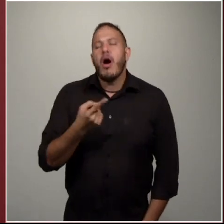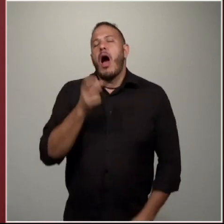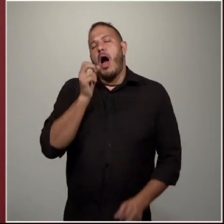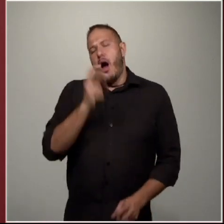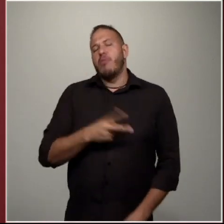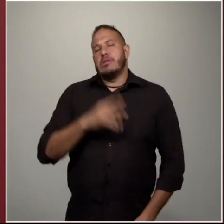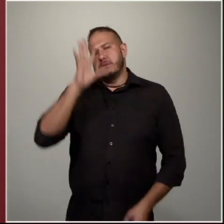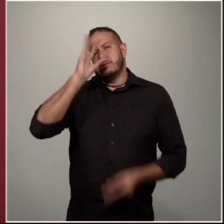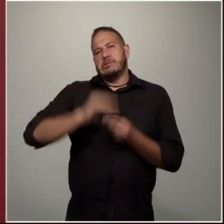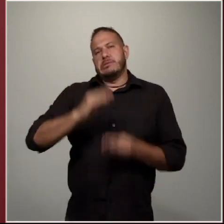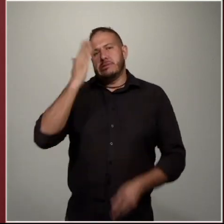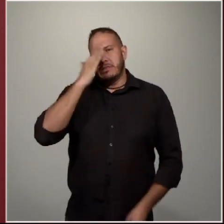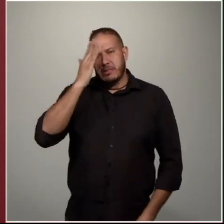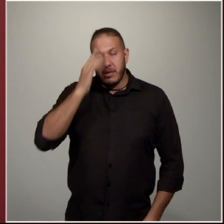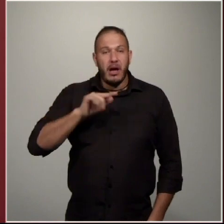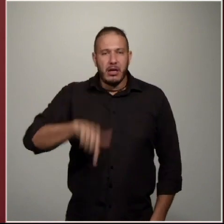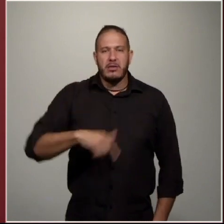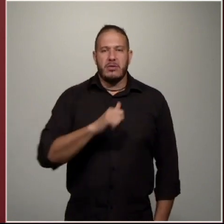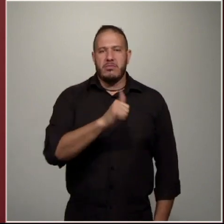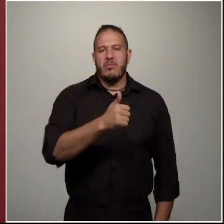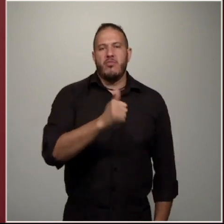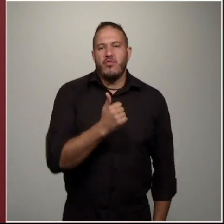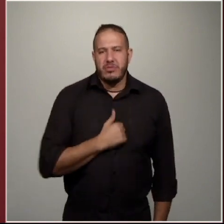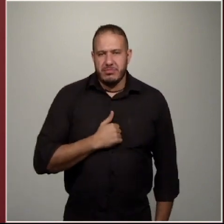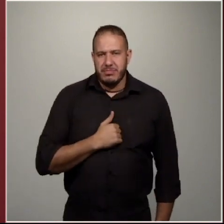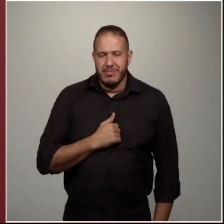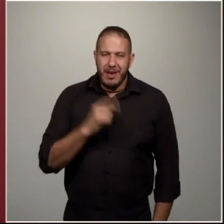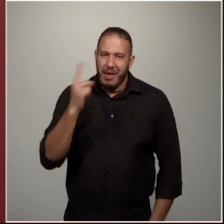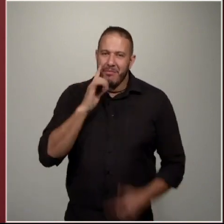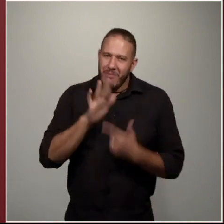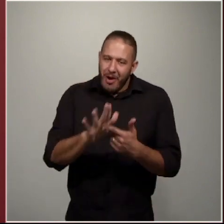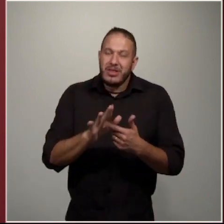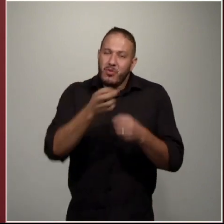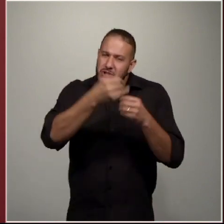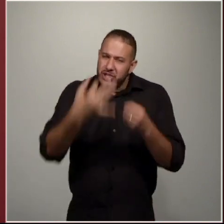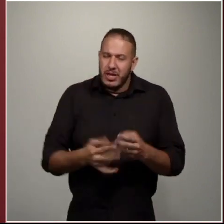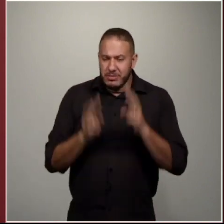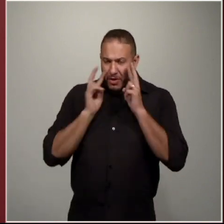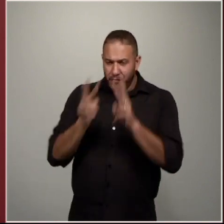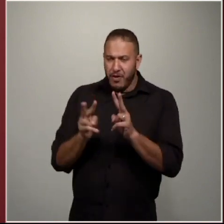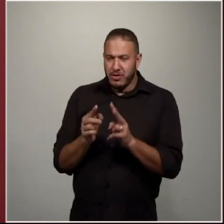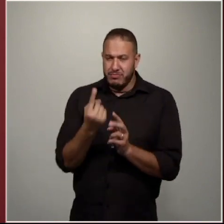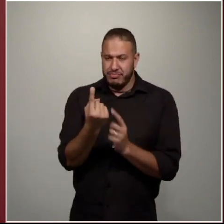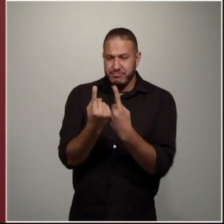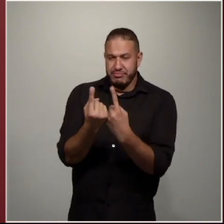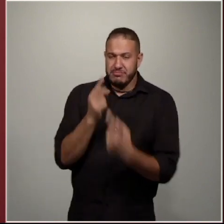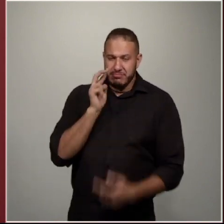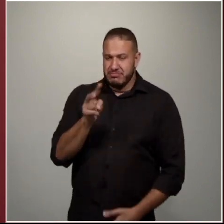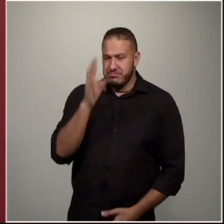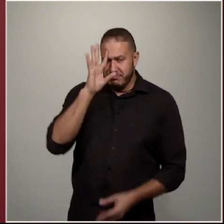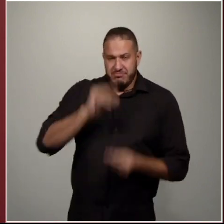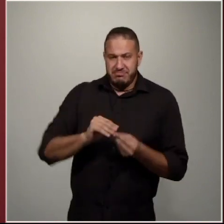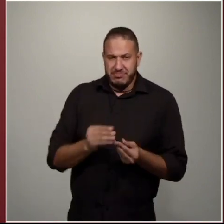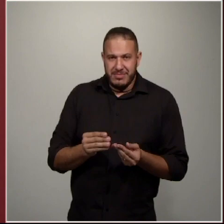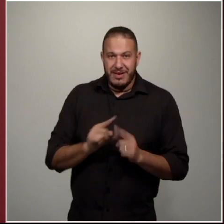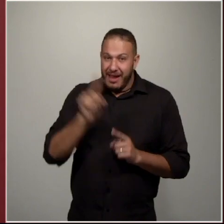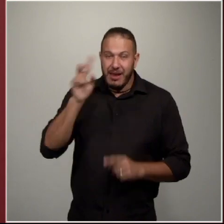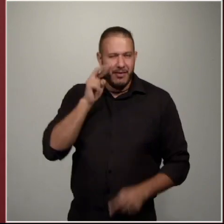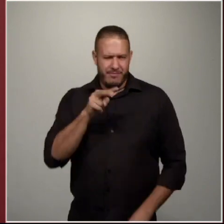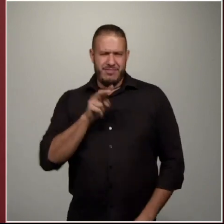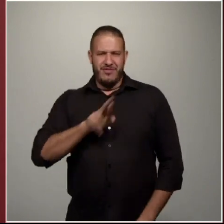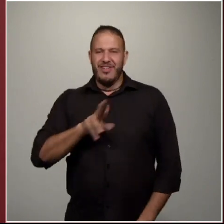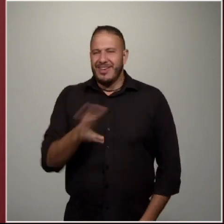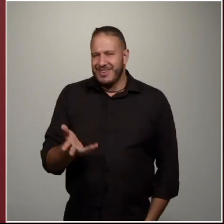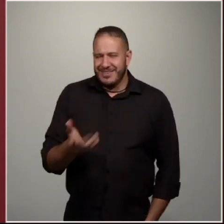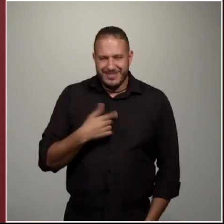expressando é a quantidade é que a gente realmente visualiza ali no número um então é essa perspectiva de encontrar